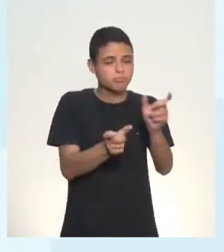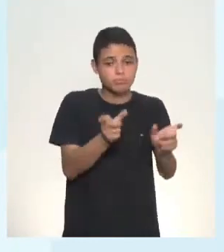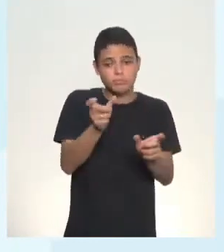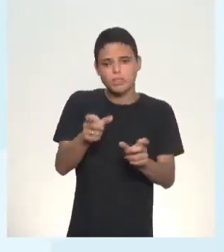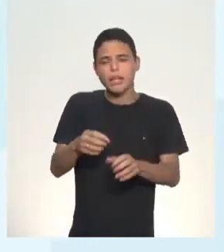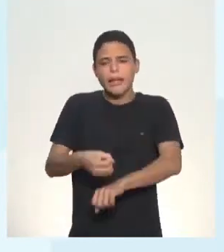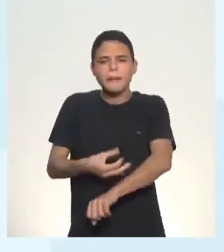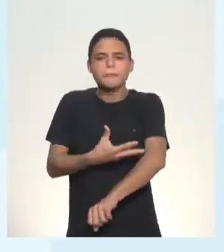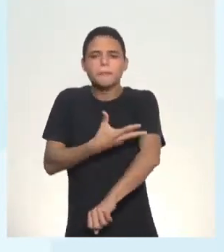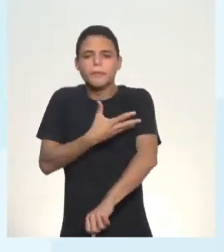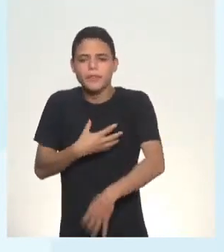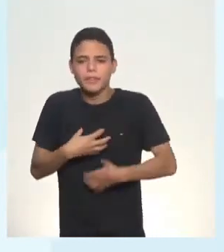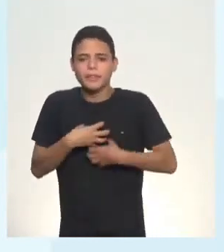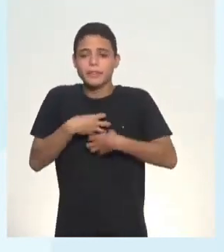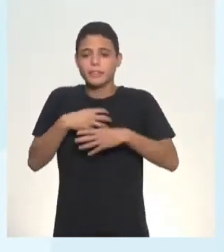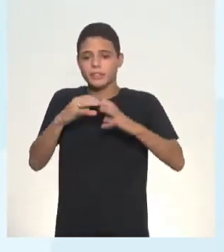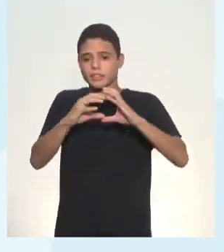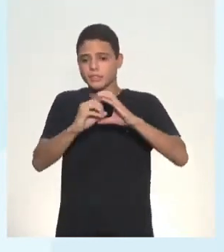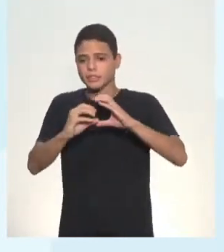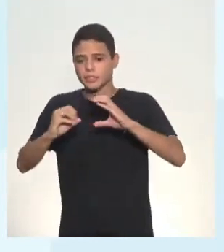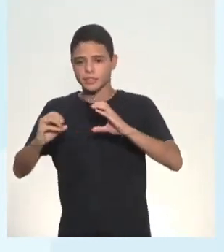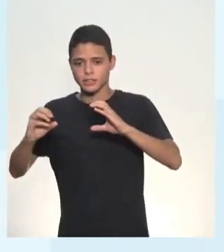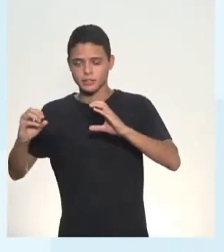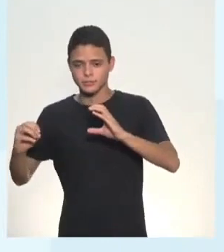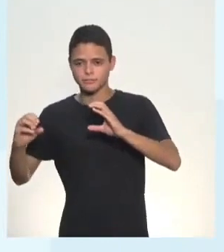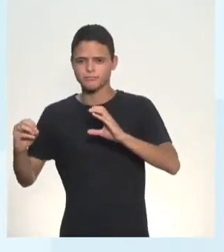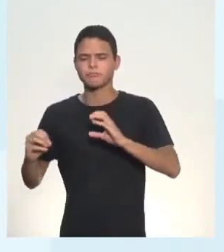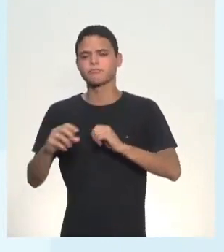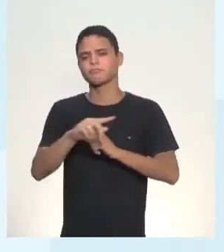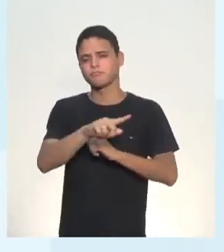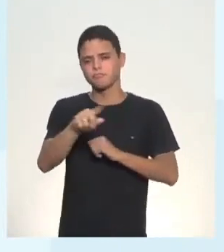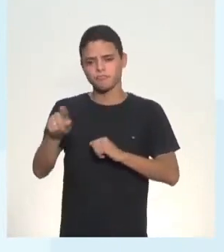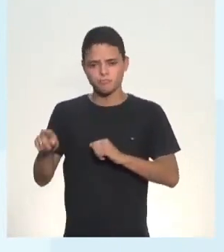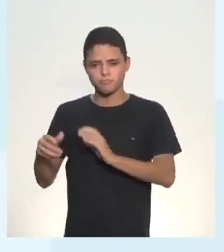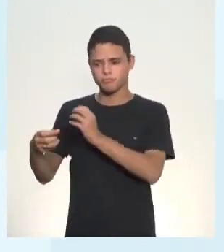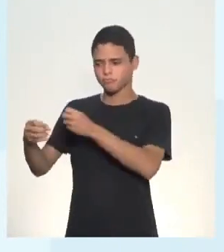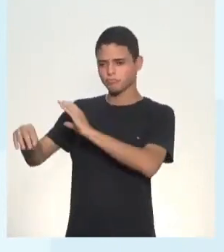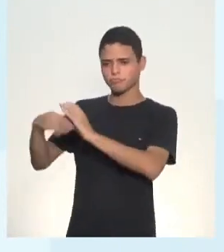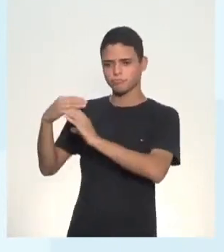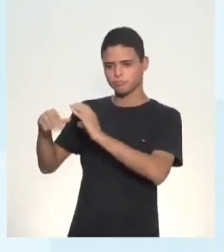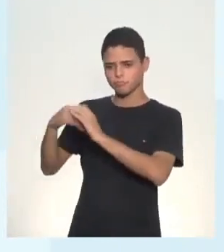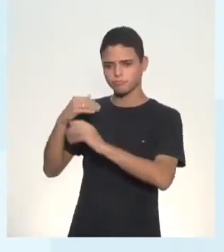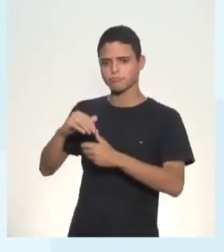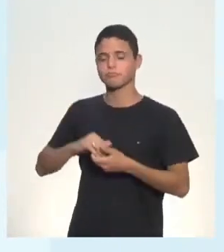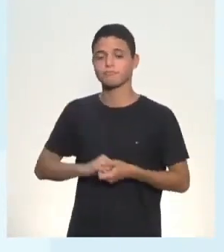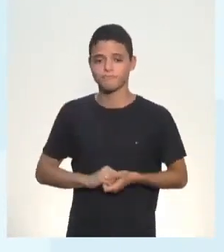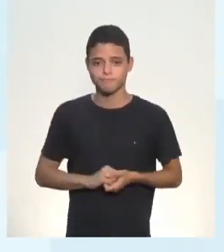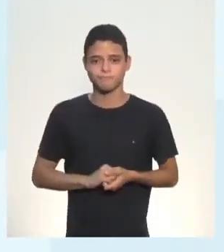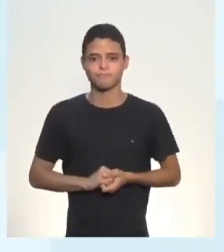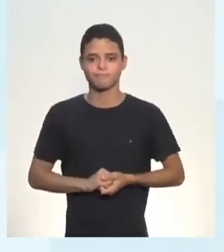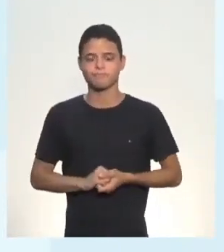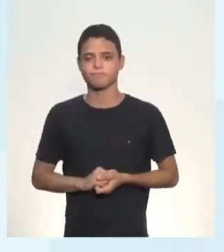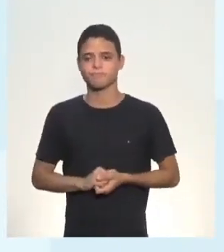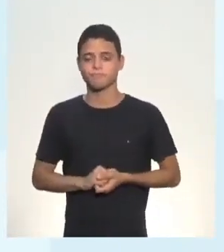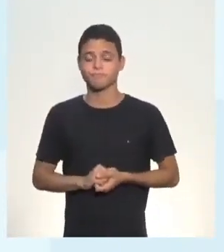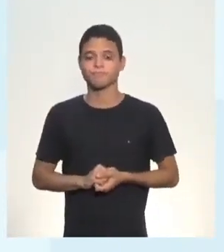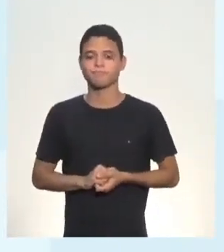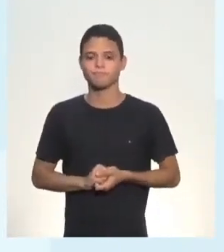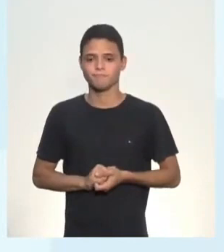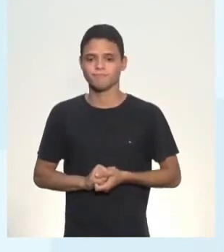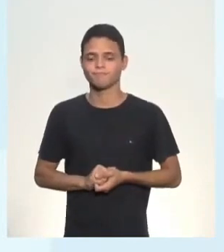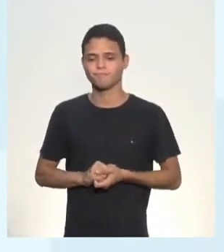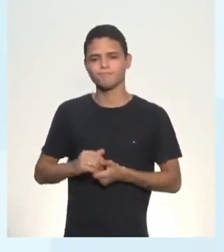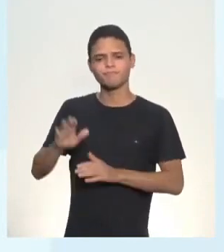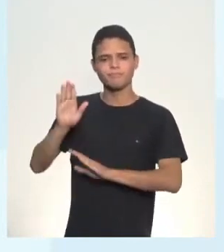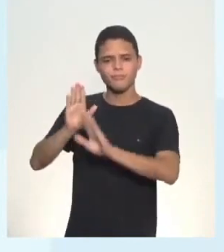Comentem com um emoji. Acho que não precisa nem parar. Nossa, Será tem um que dá? emoji. Já está aparecendo participando aqui. Fora já? um comentário durante o vídeo. Fala, Mauro, aquele